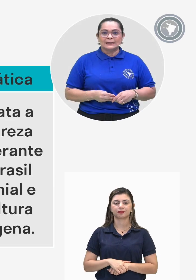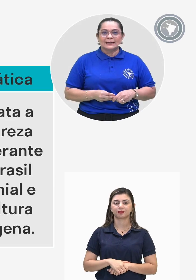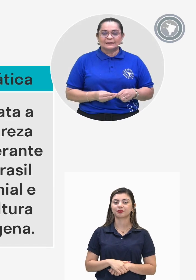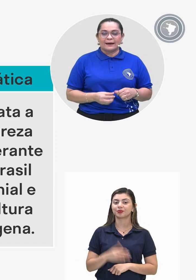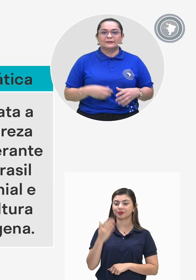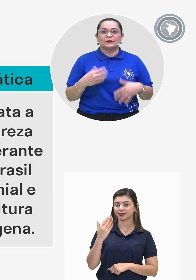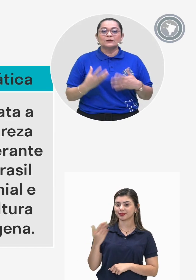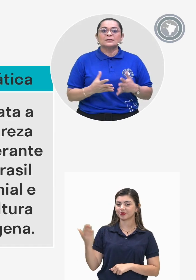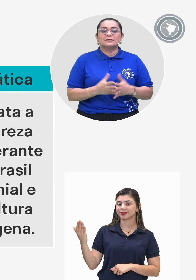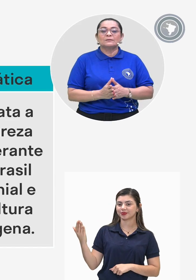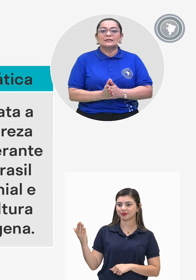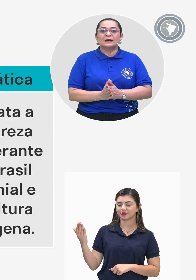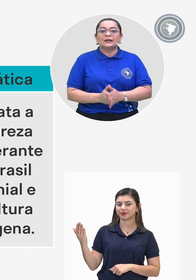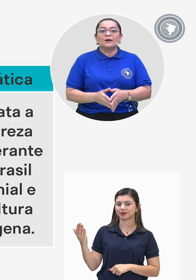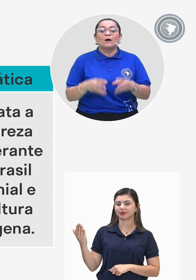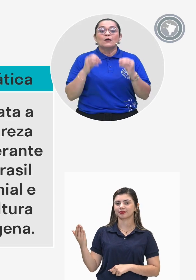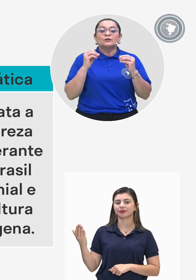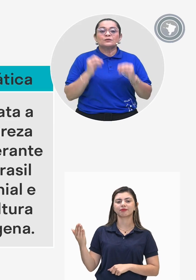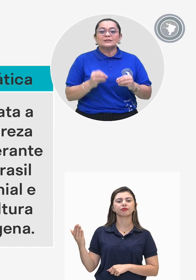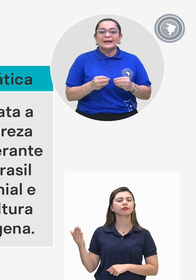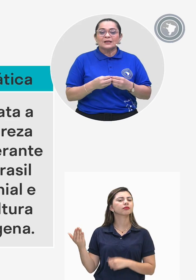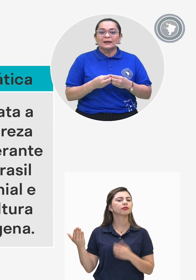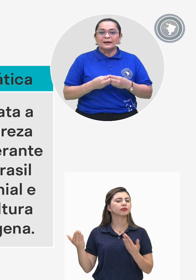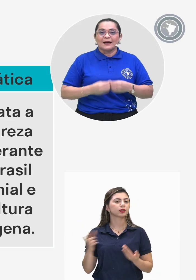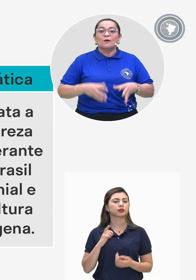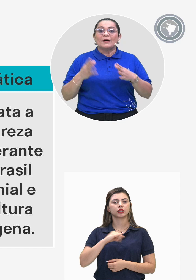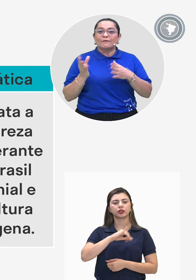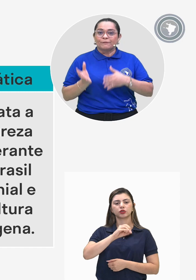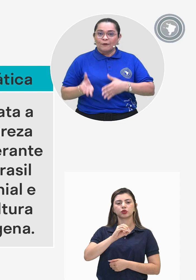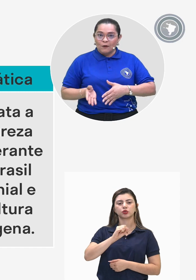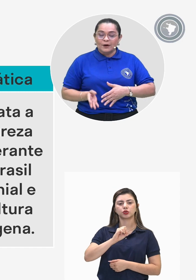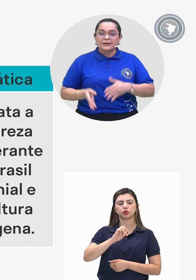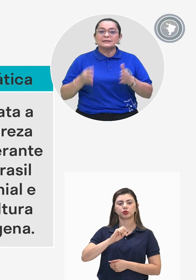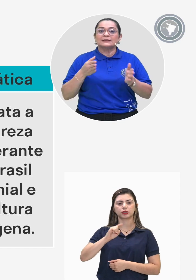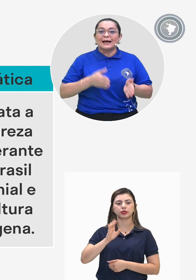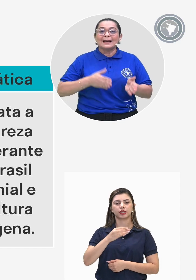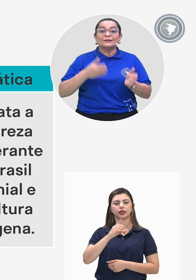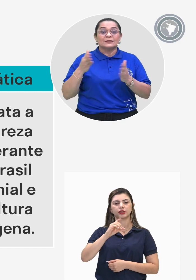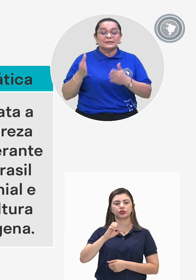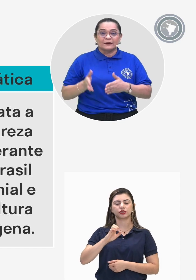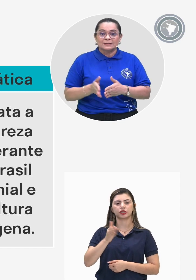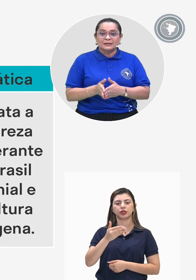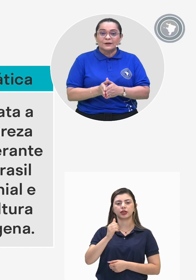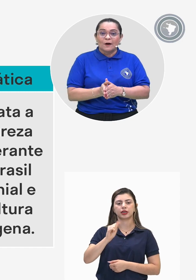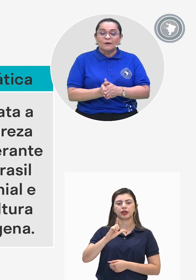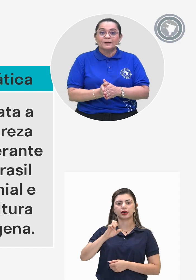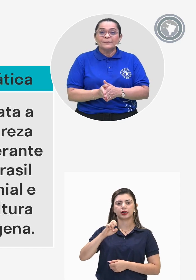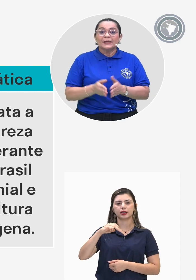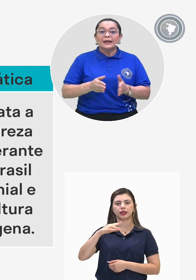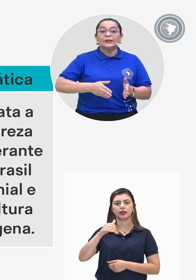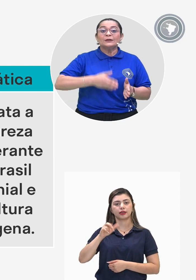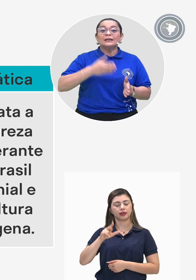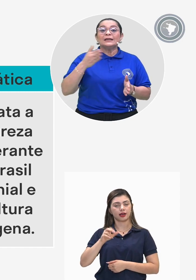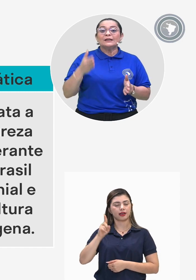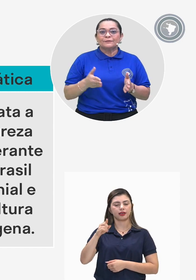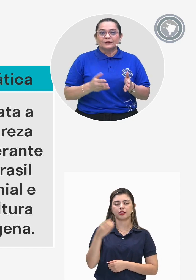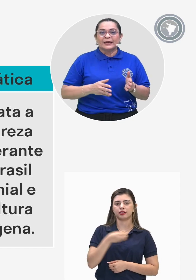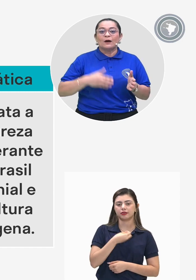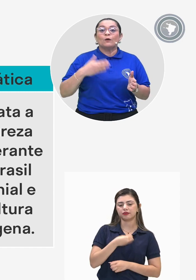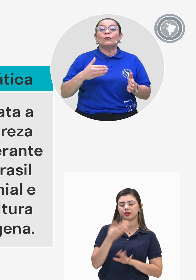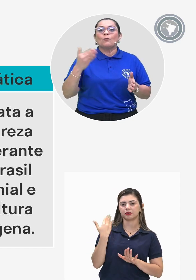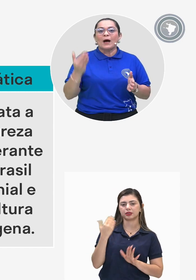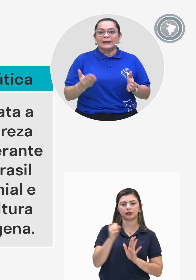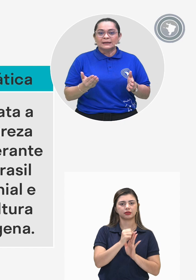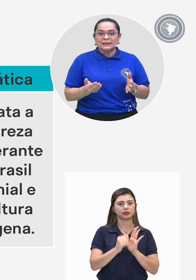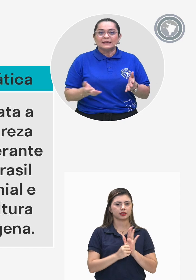Observem aí na tela. Então, nós temos aqui, ó, José de Alencar, uma voz lá do século XIX, e o livro,